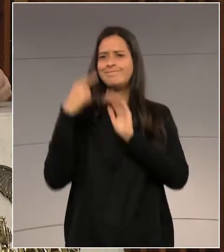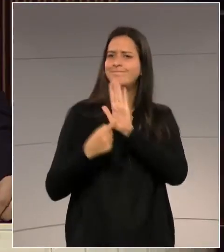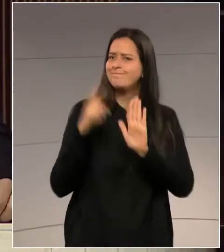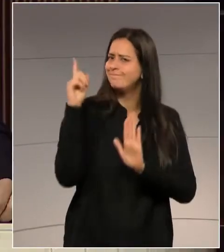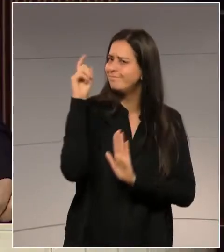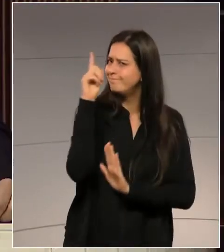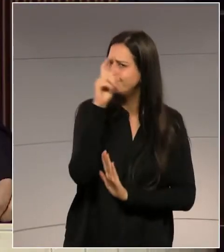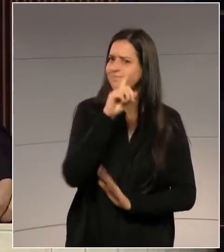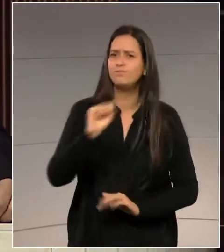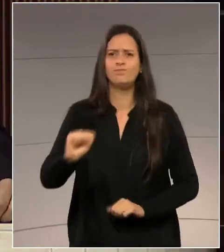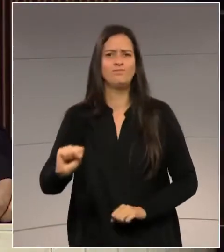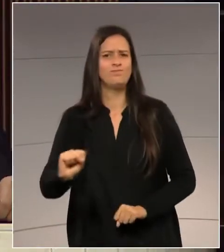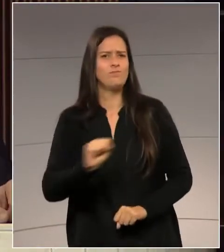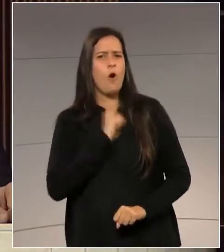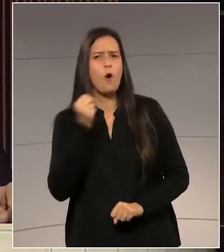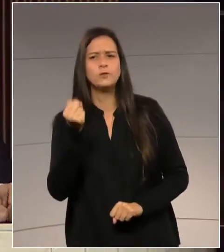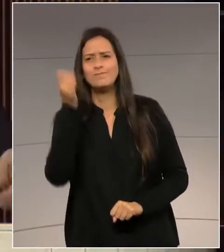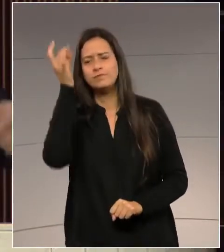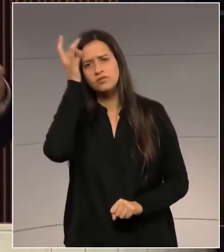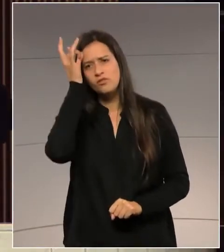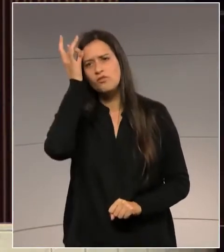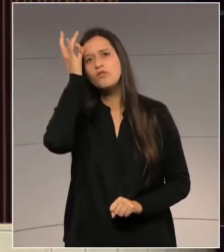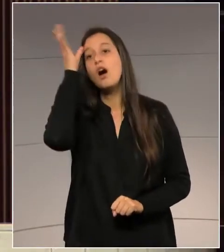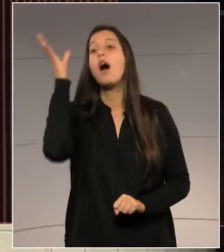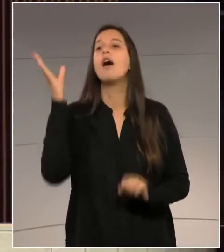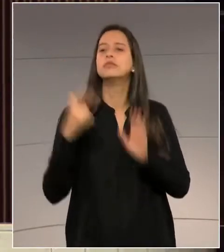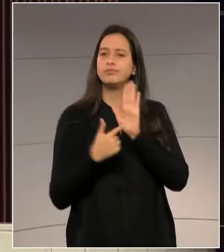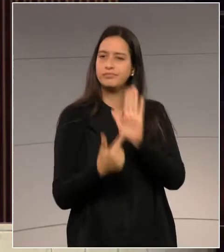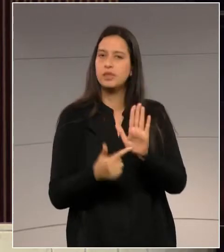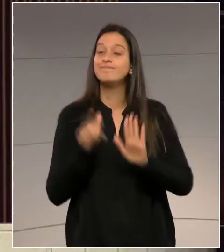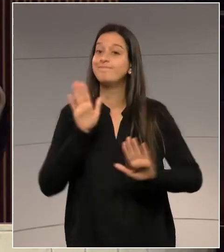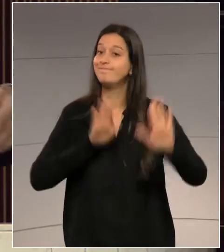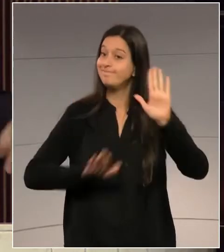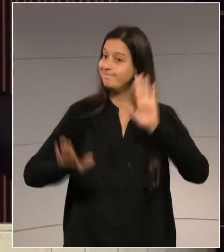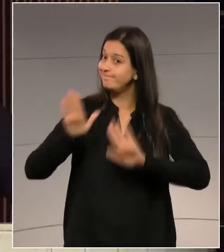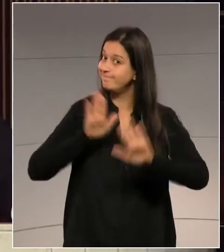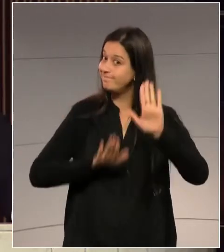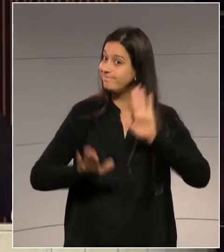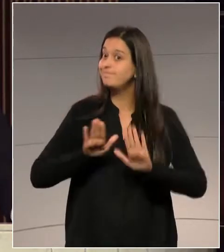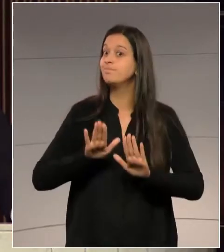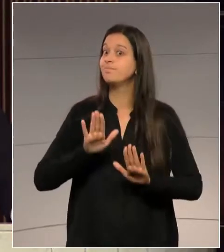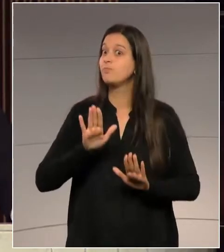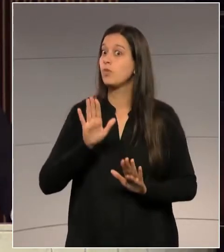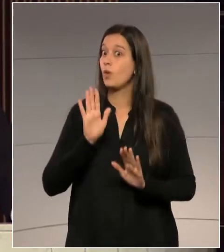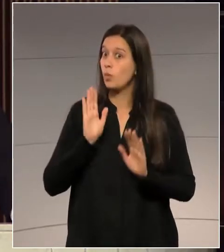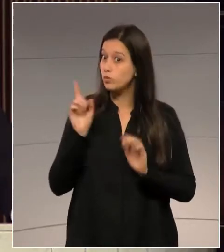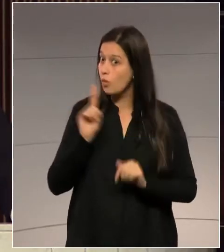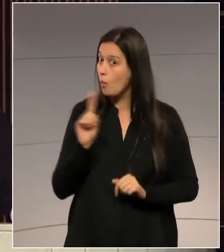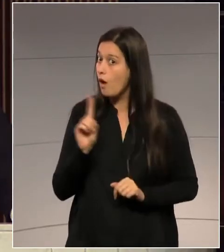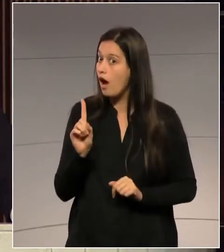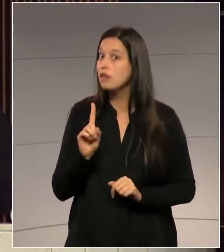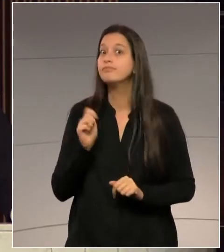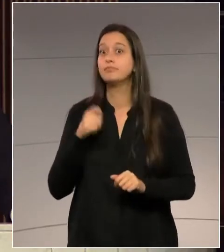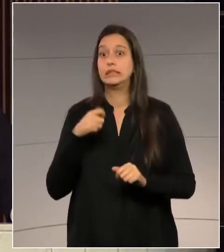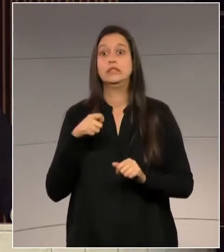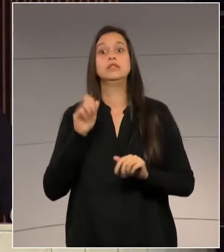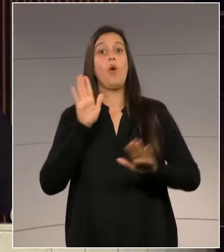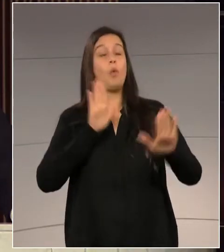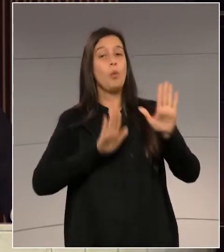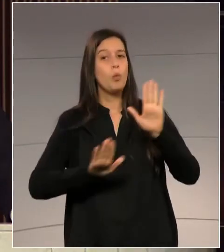refere o que você espera no outro às vezes a gente tem que tomar cuidado quando eu vejo as pessoas